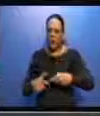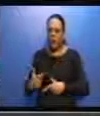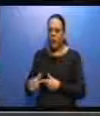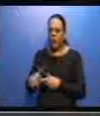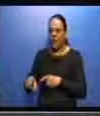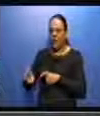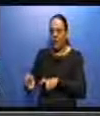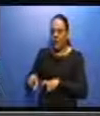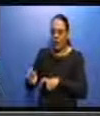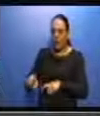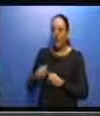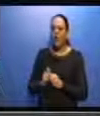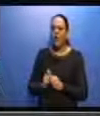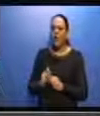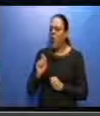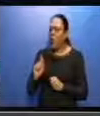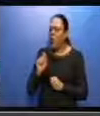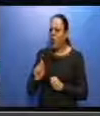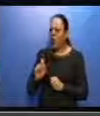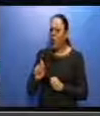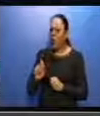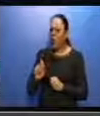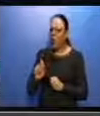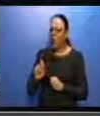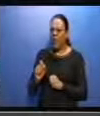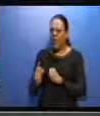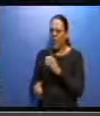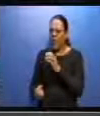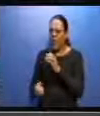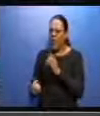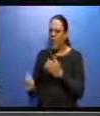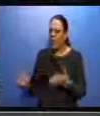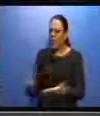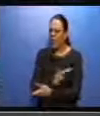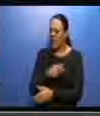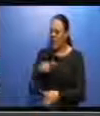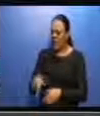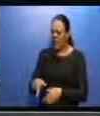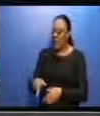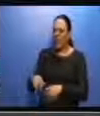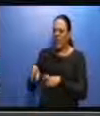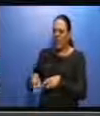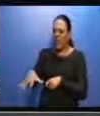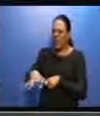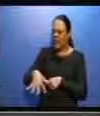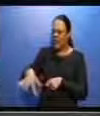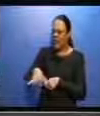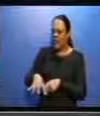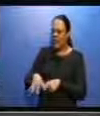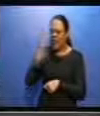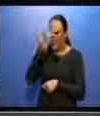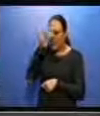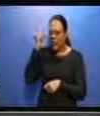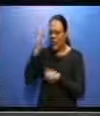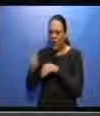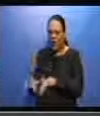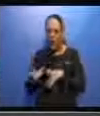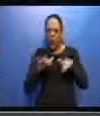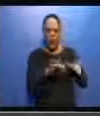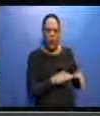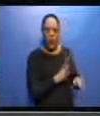determinaram esse fato o que que aconteceu no meio rural favoreceu esse fenômeno e depois na de